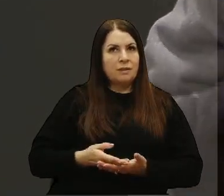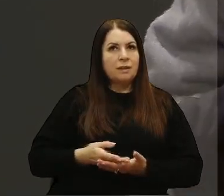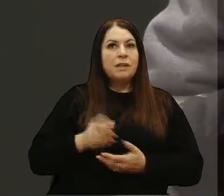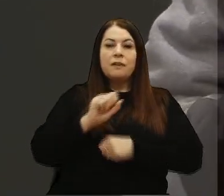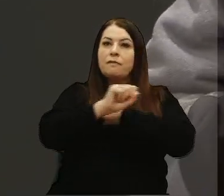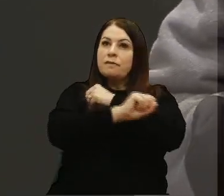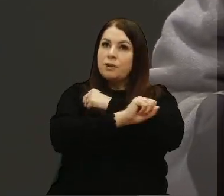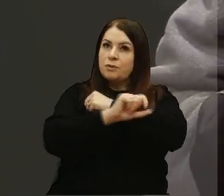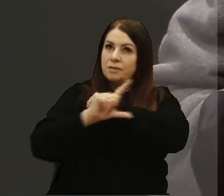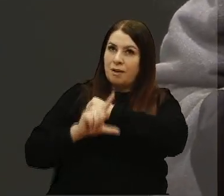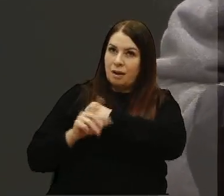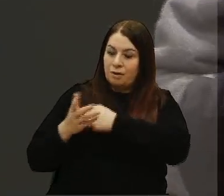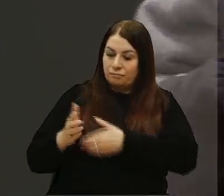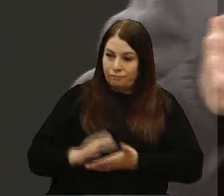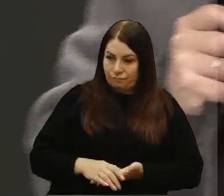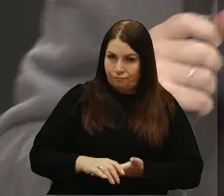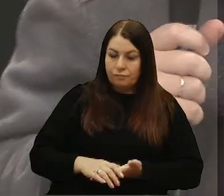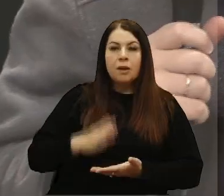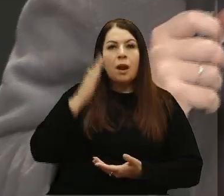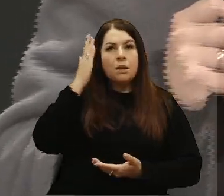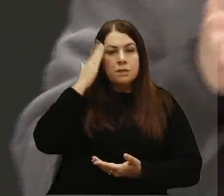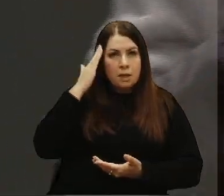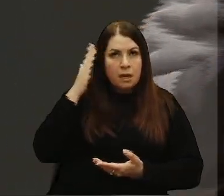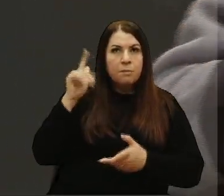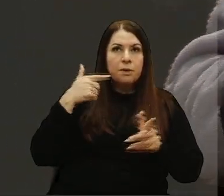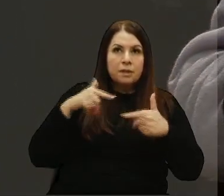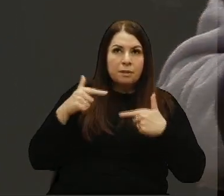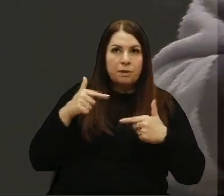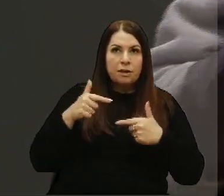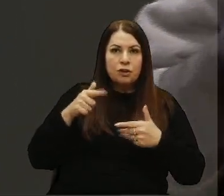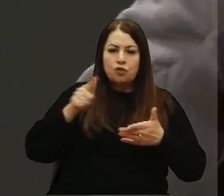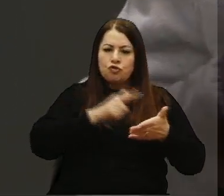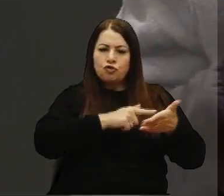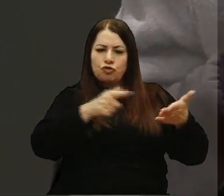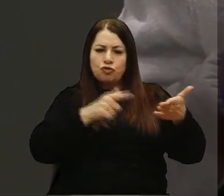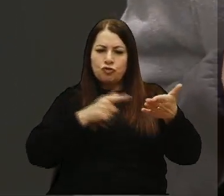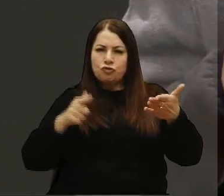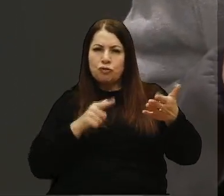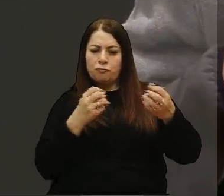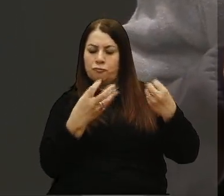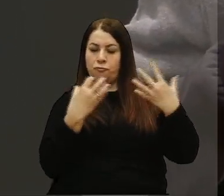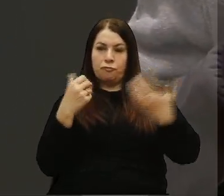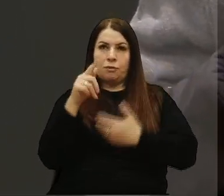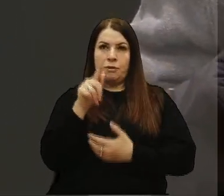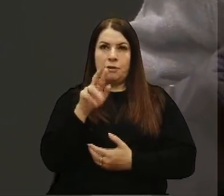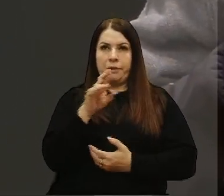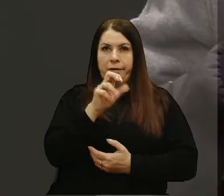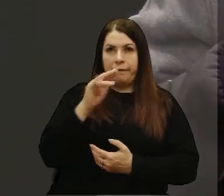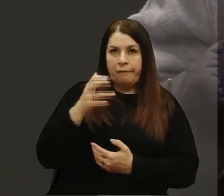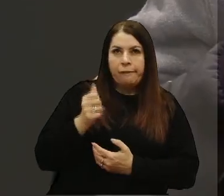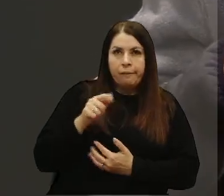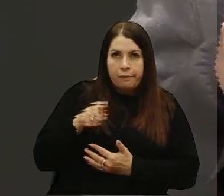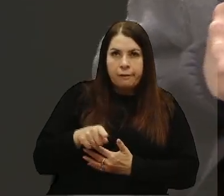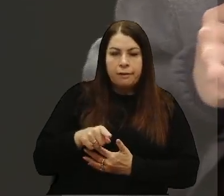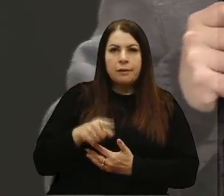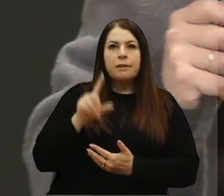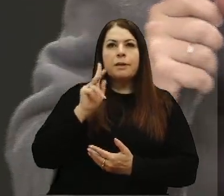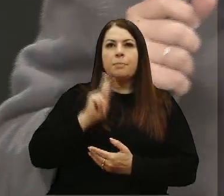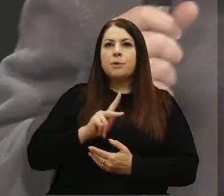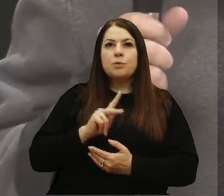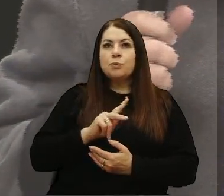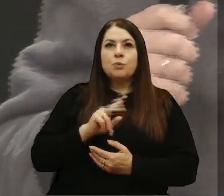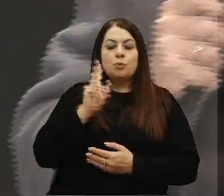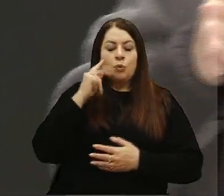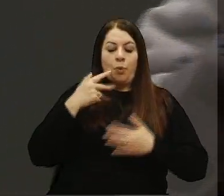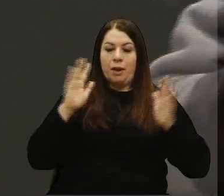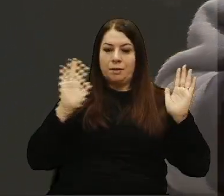Senegal. Sabe quem é que trabalha em jato de granalha, presidente? Que a pessoa não se